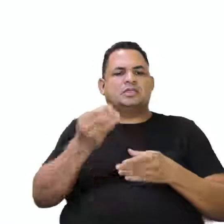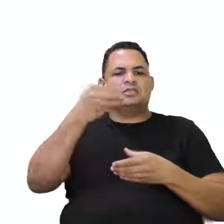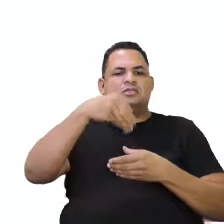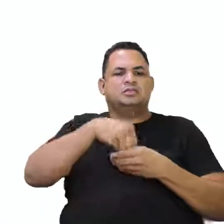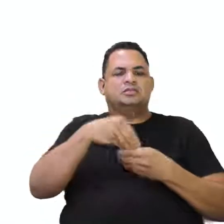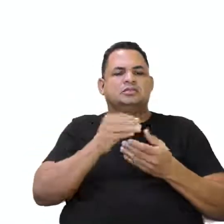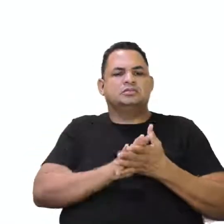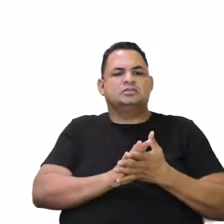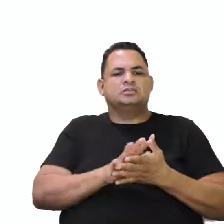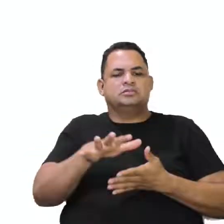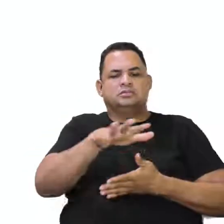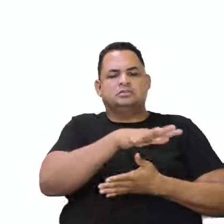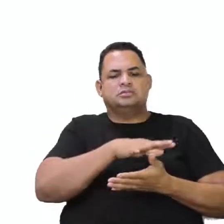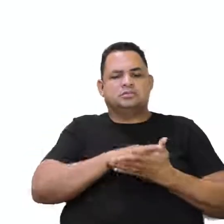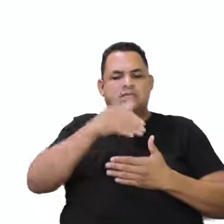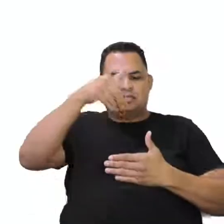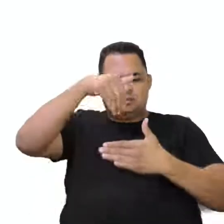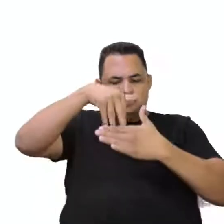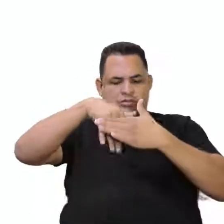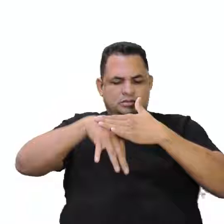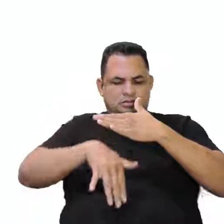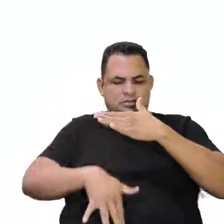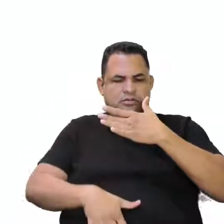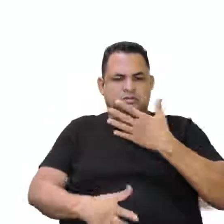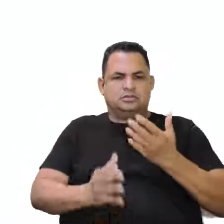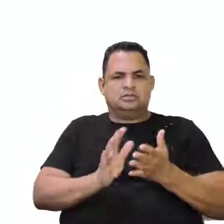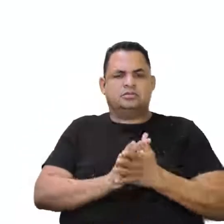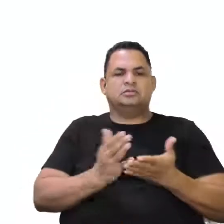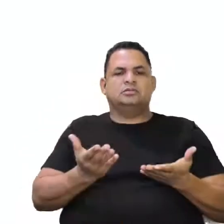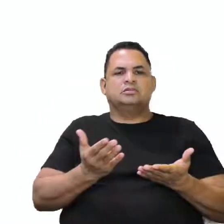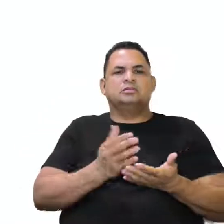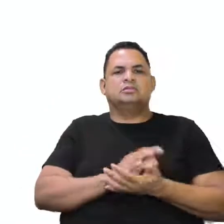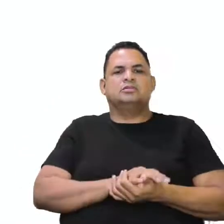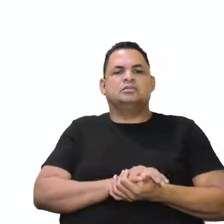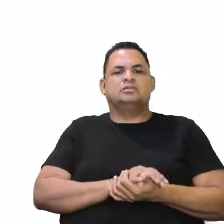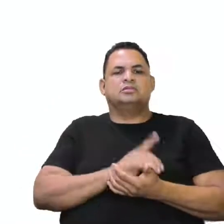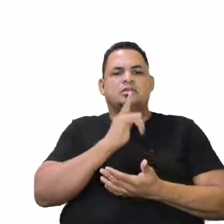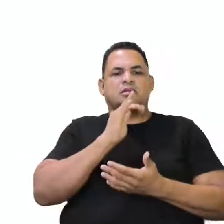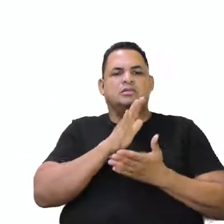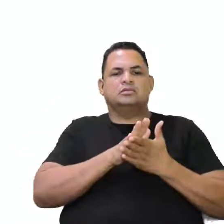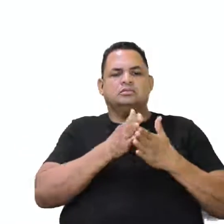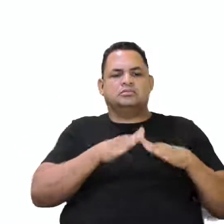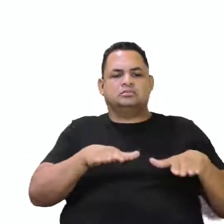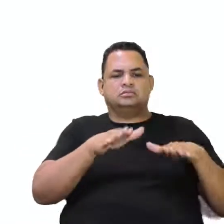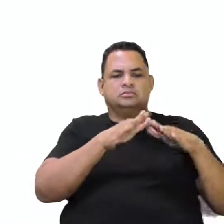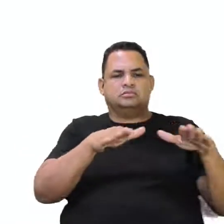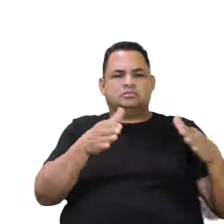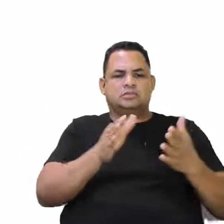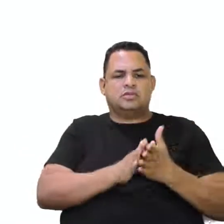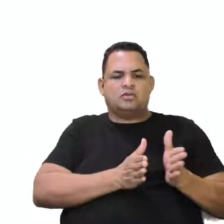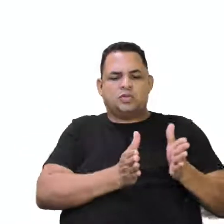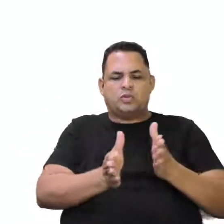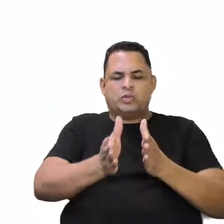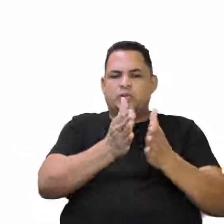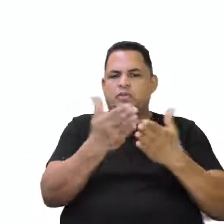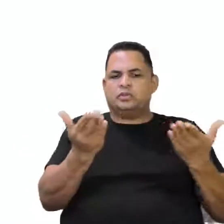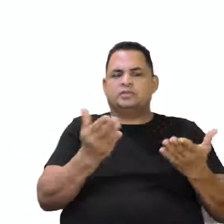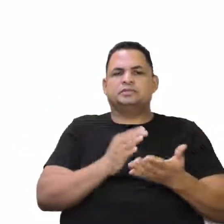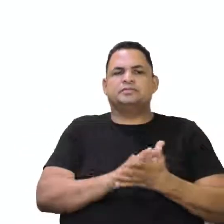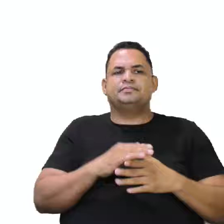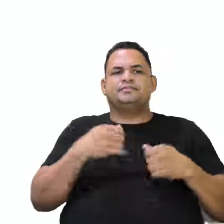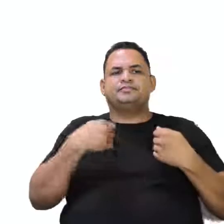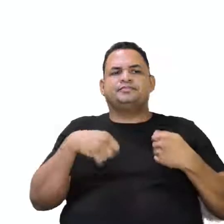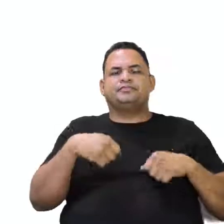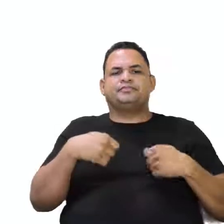desses corpos hídricos, ou infiltrando-se, parando ali próximo ao lençol freático, tá? Então, são ações que a